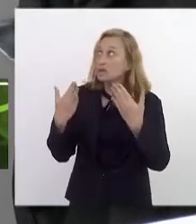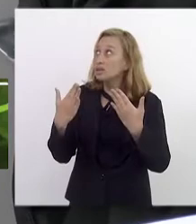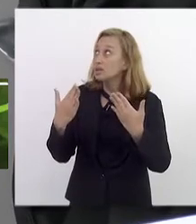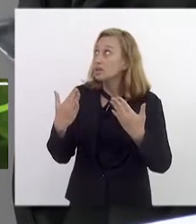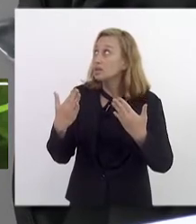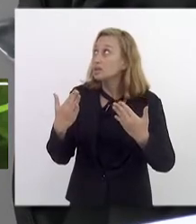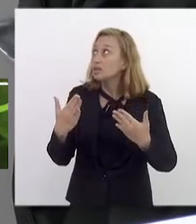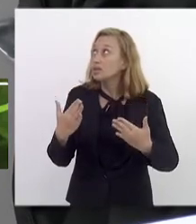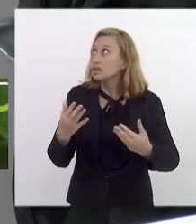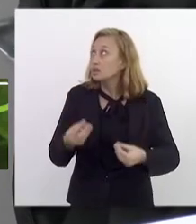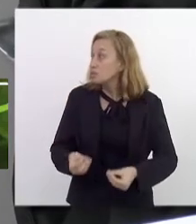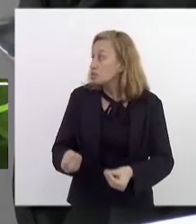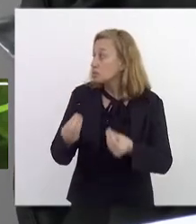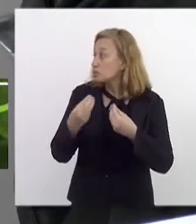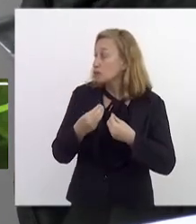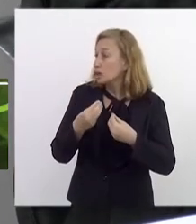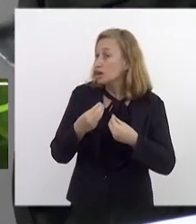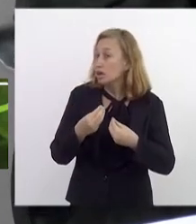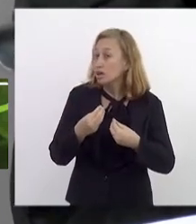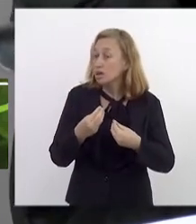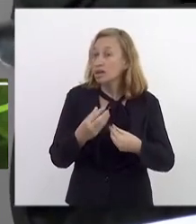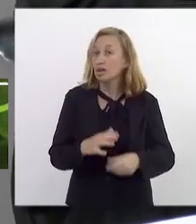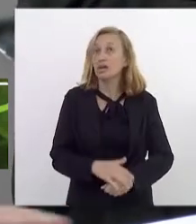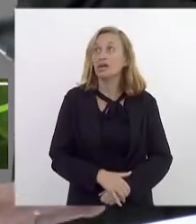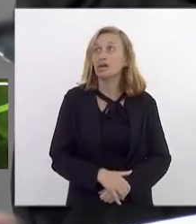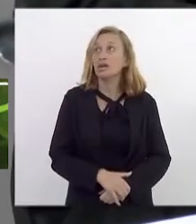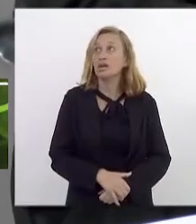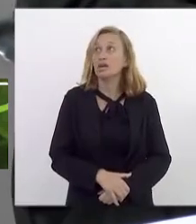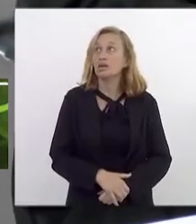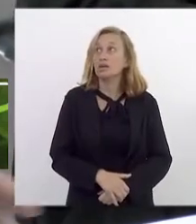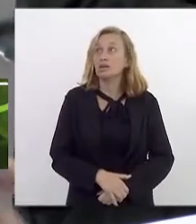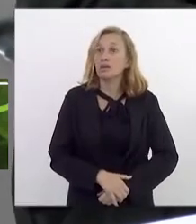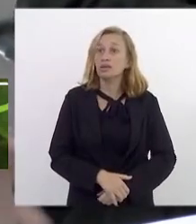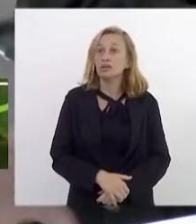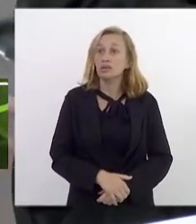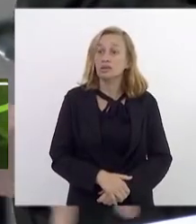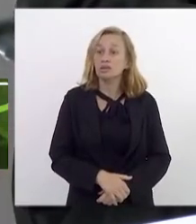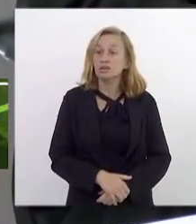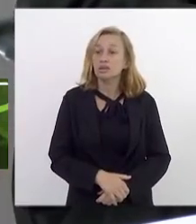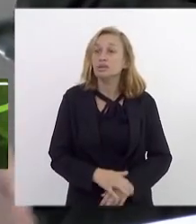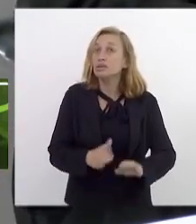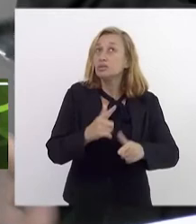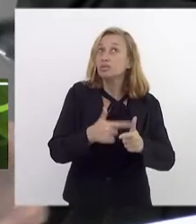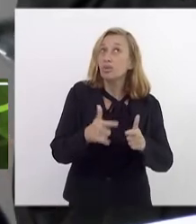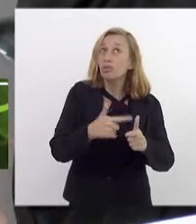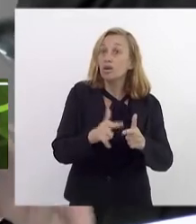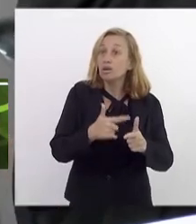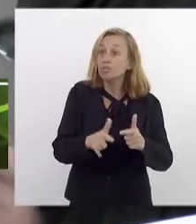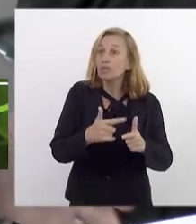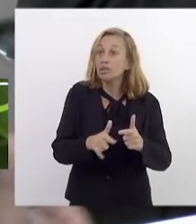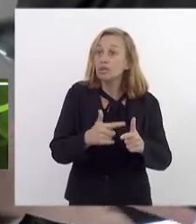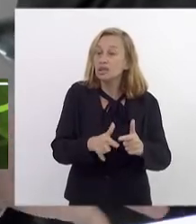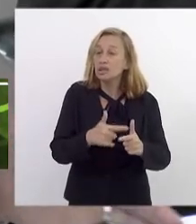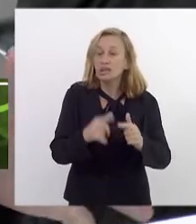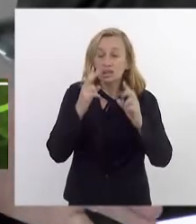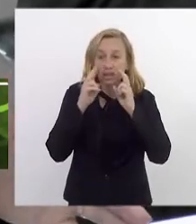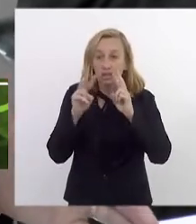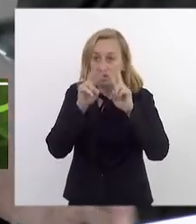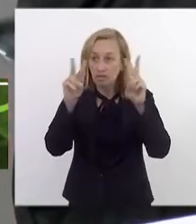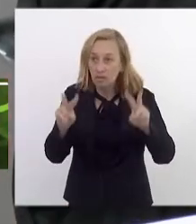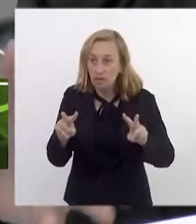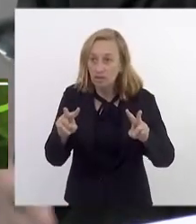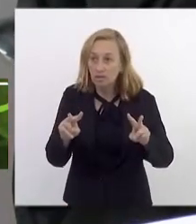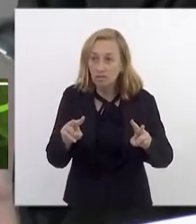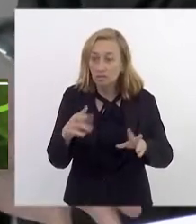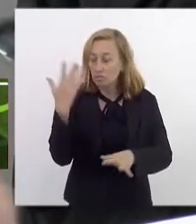nos dá essa condição de colocar esses problemas que a gente visualiza e